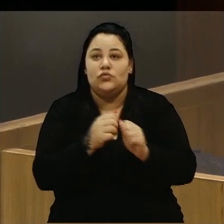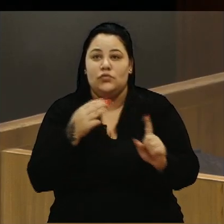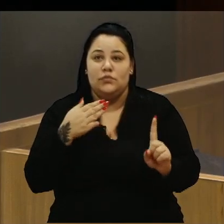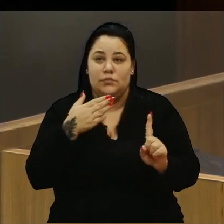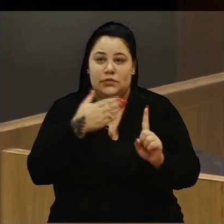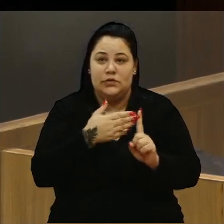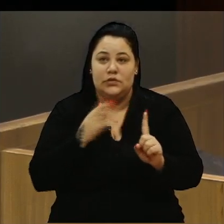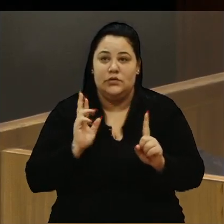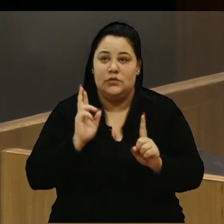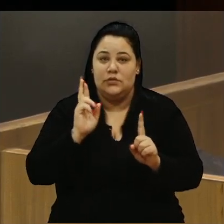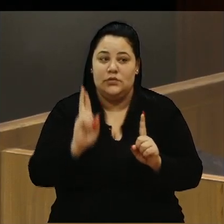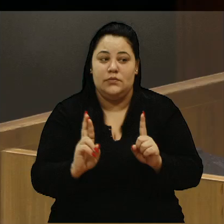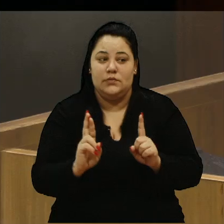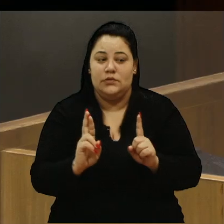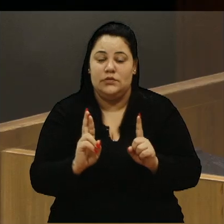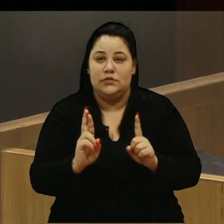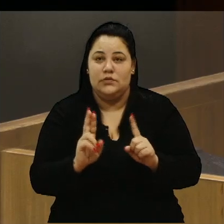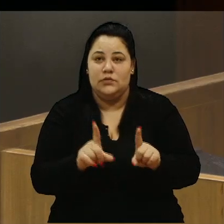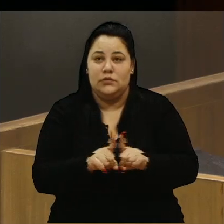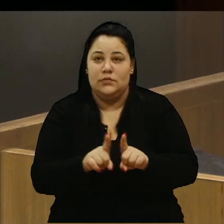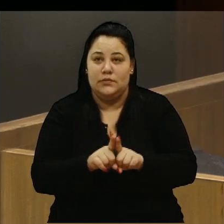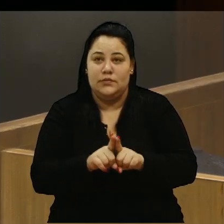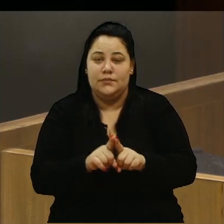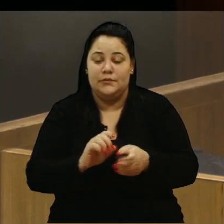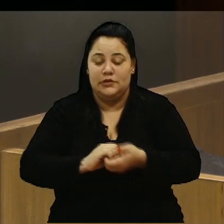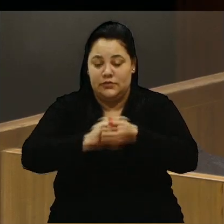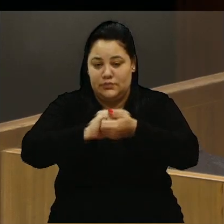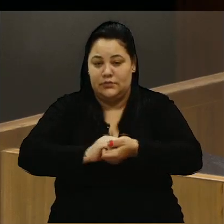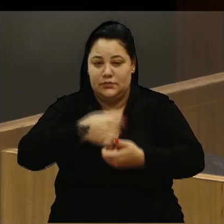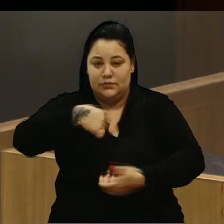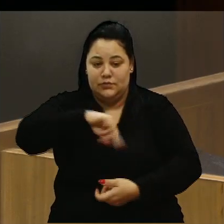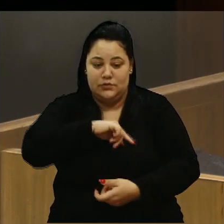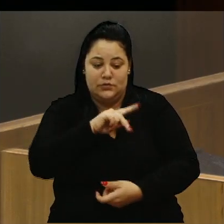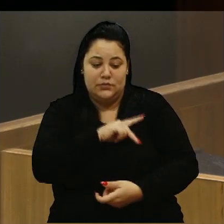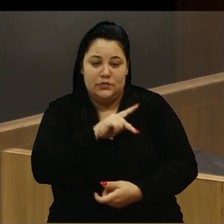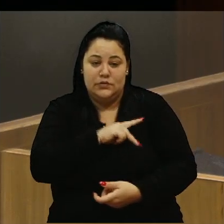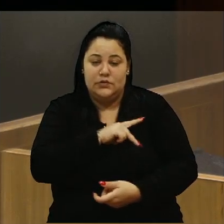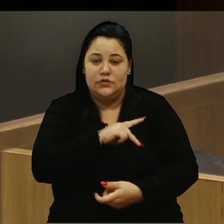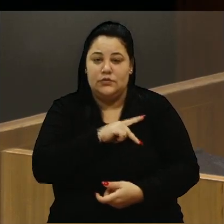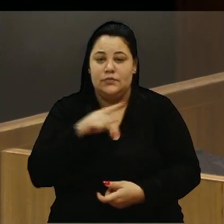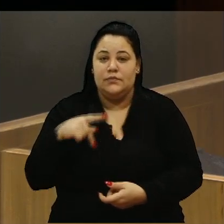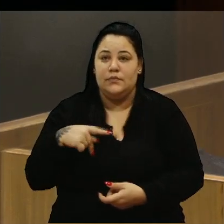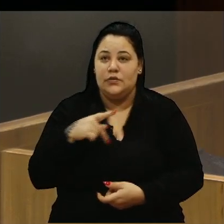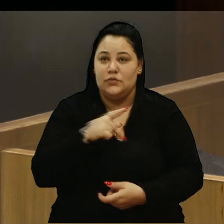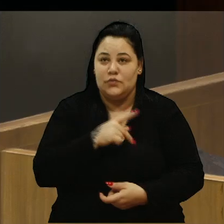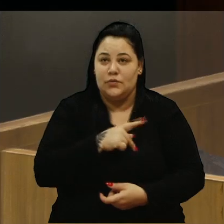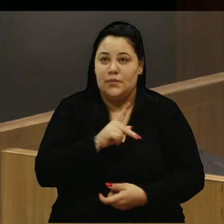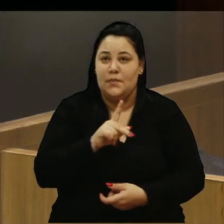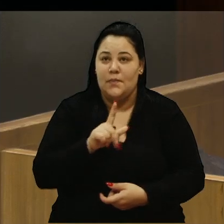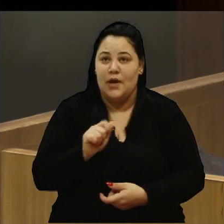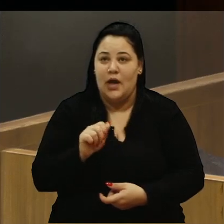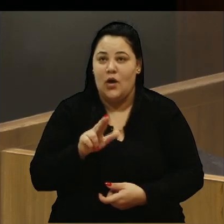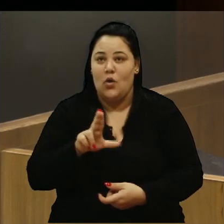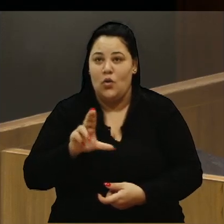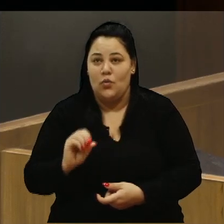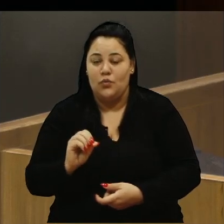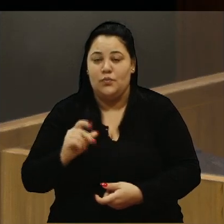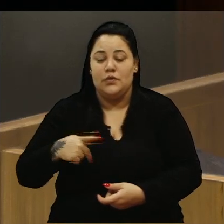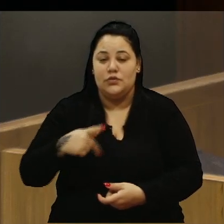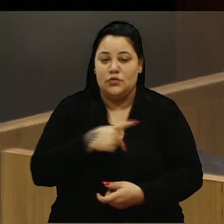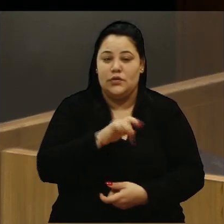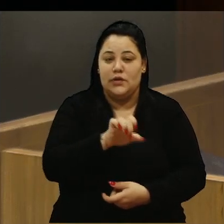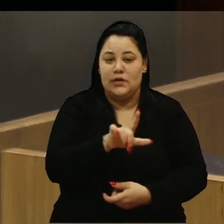a nossa Amex, saudando também nosso presidente, pastor Paulo Lima, pastor Elias Pinheiro, também